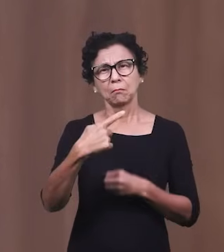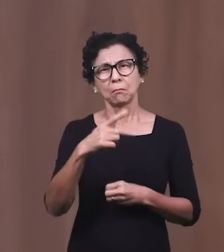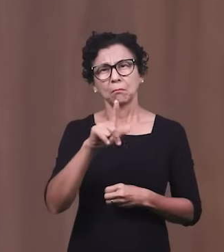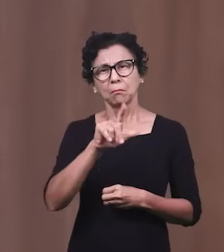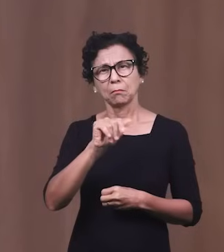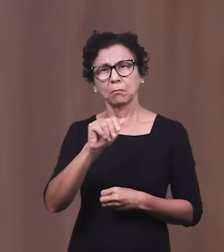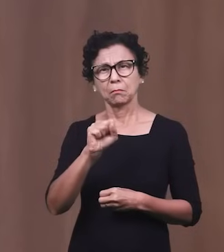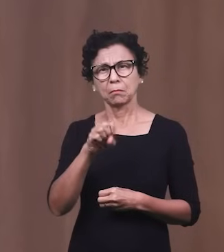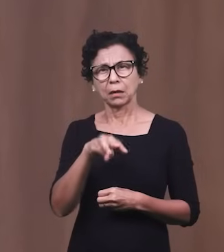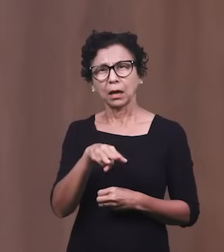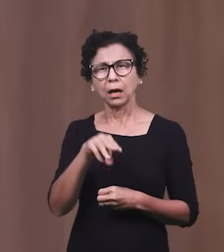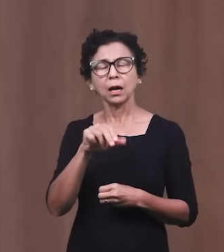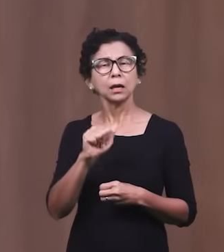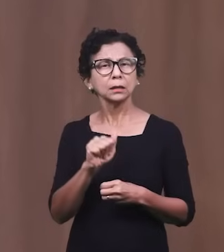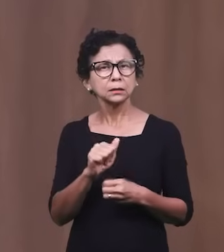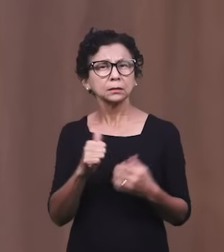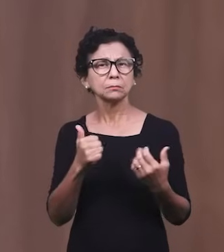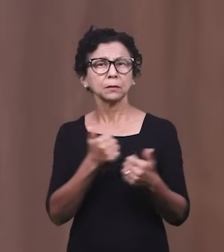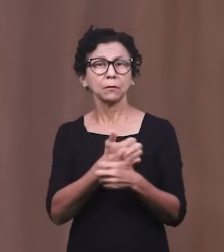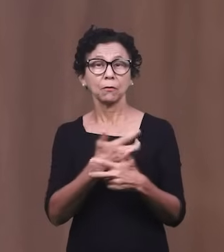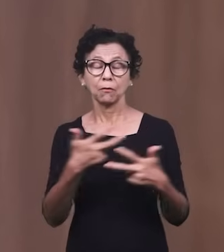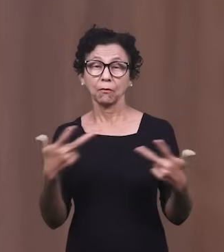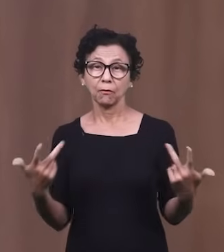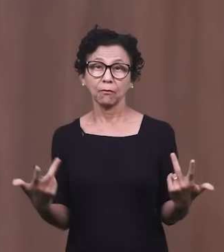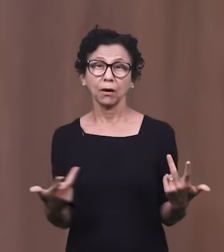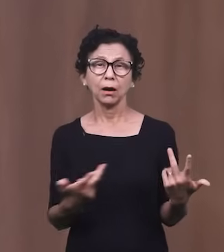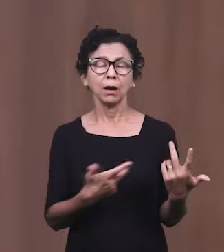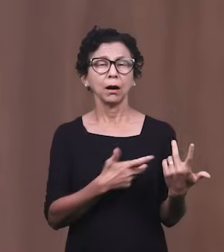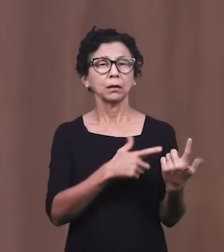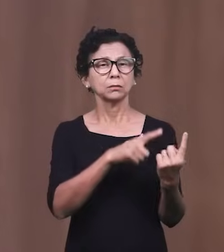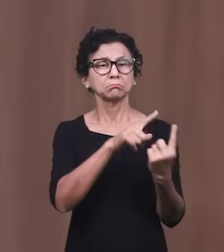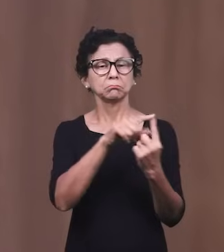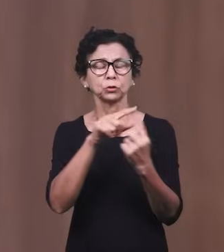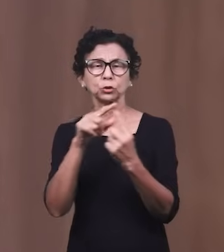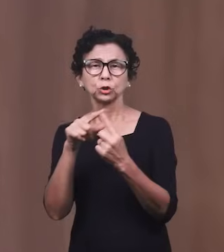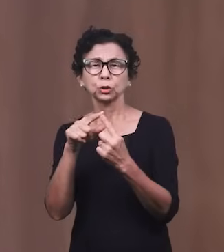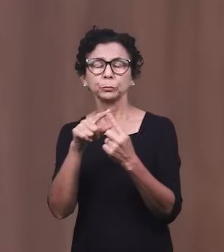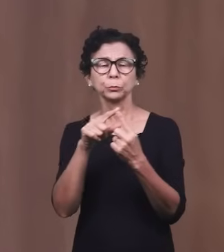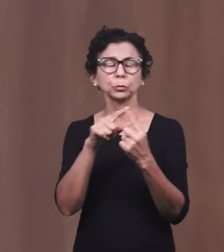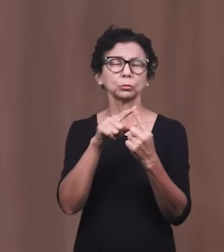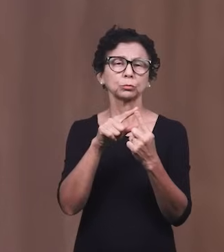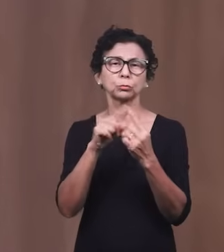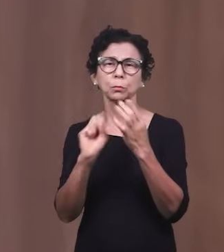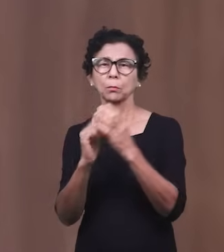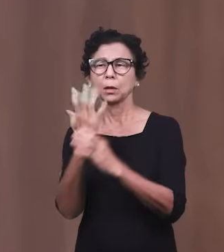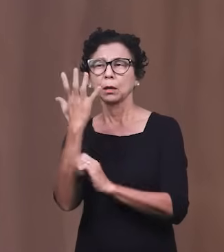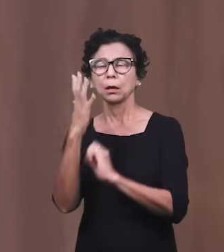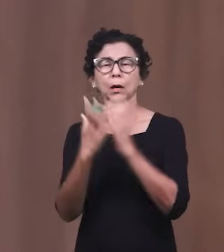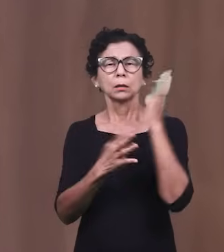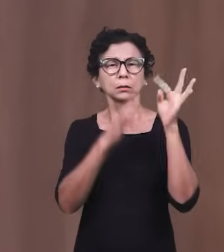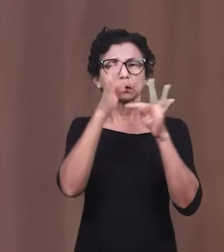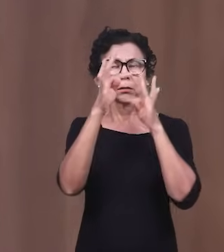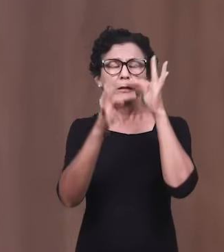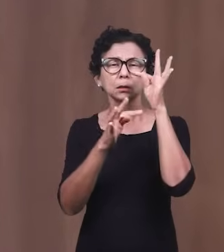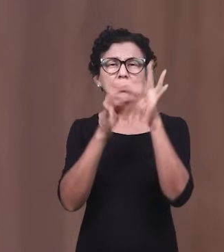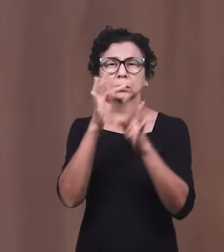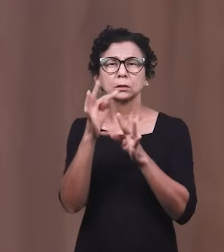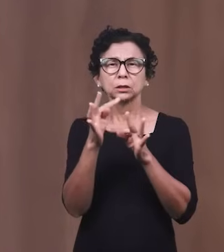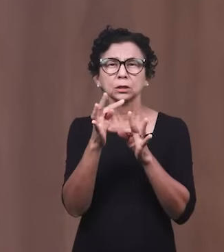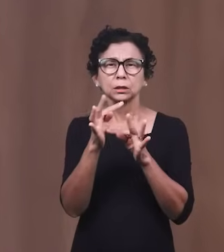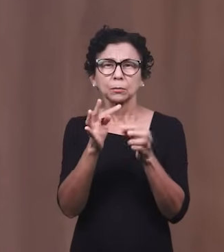como eh uma regulação osmótica ou seja o controle hídrico da planta controle de de água no interior da